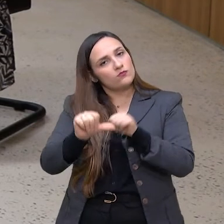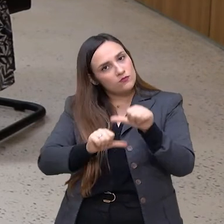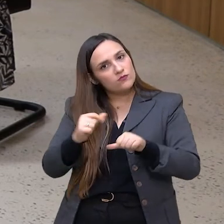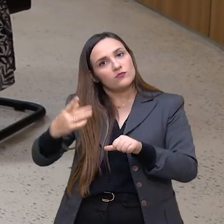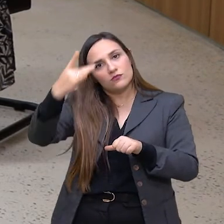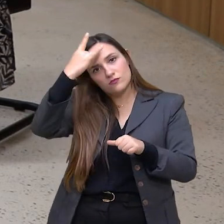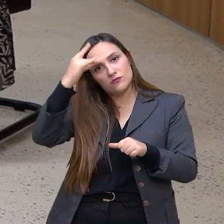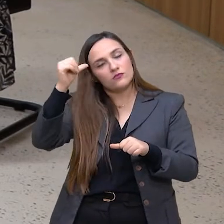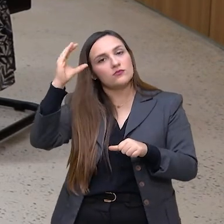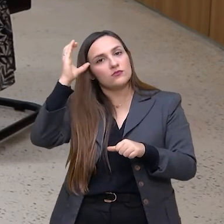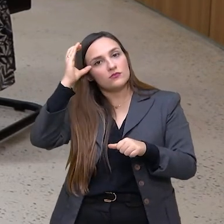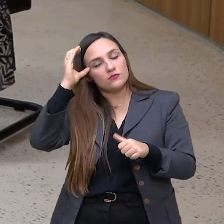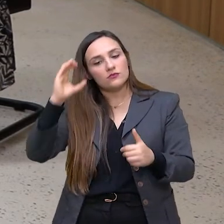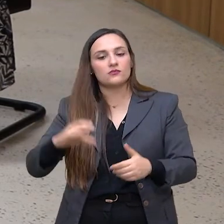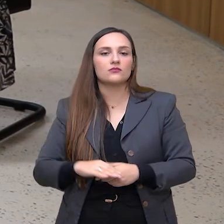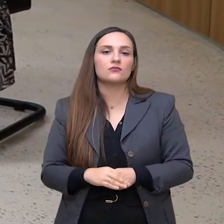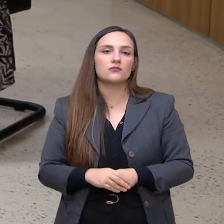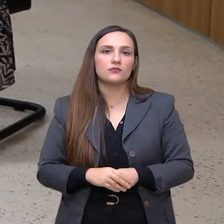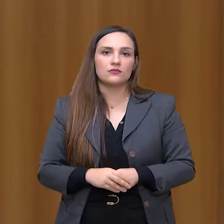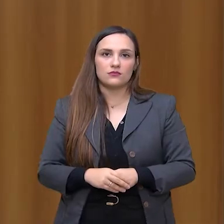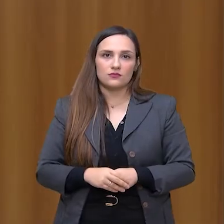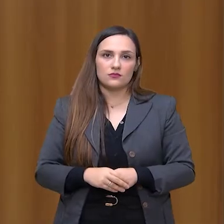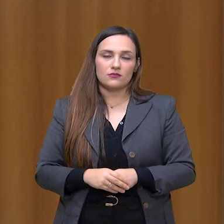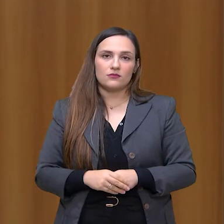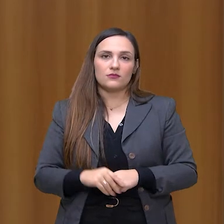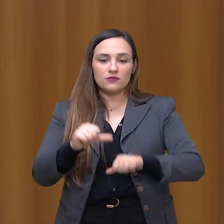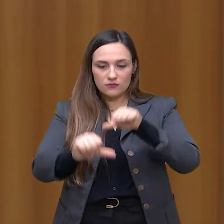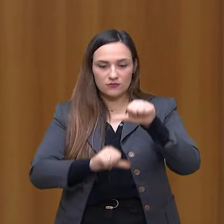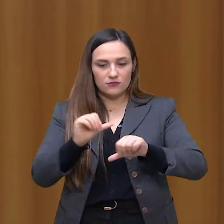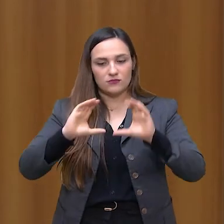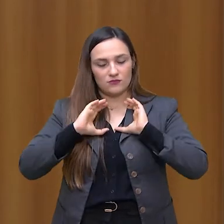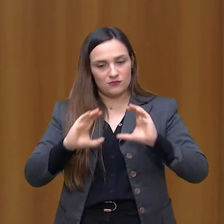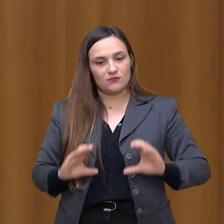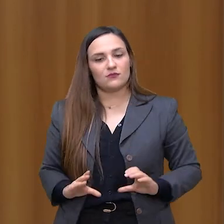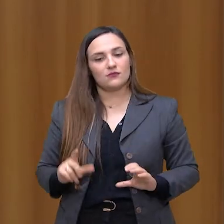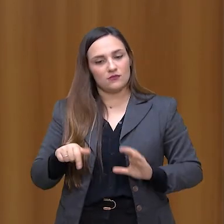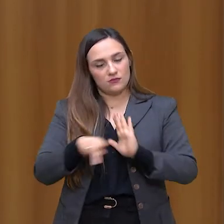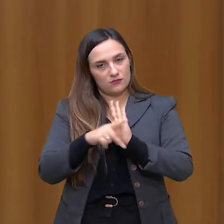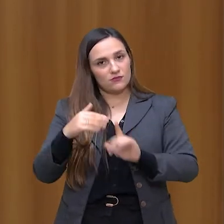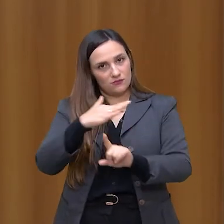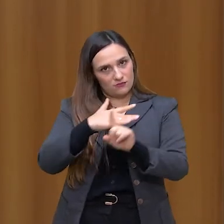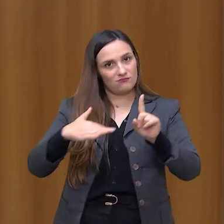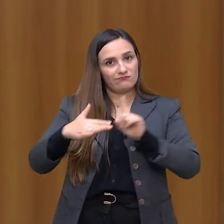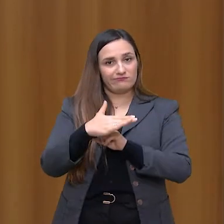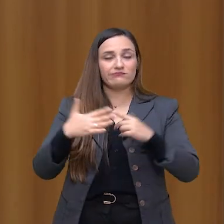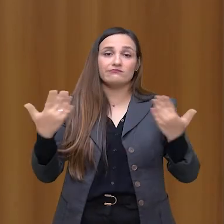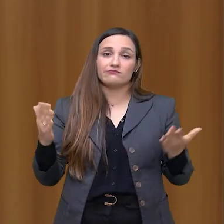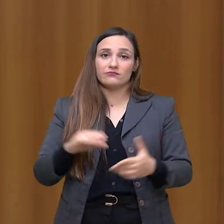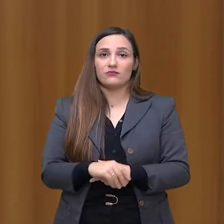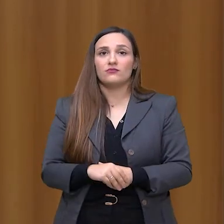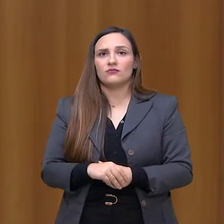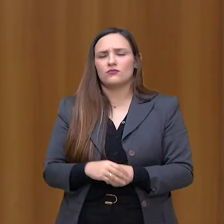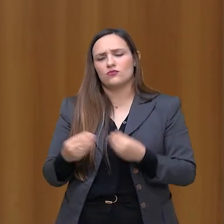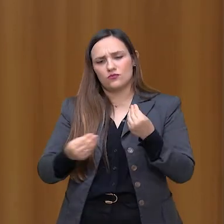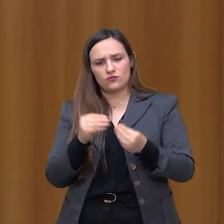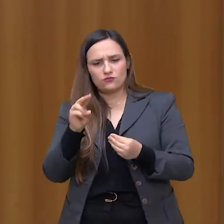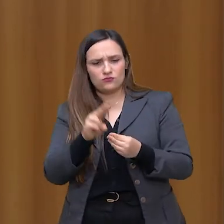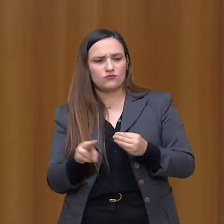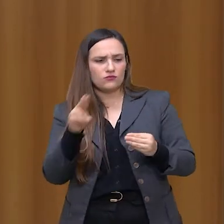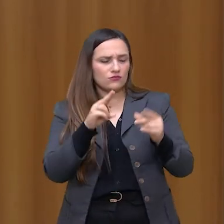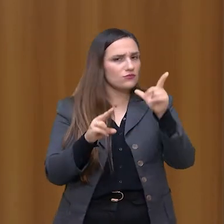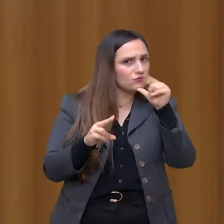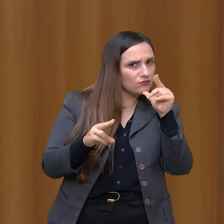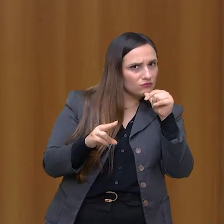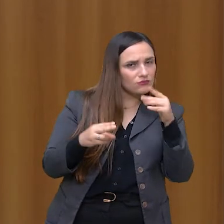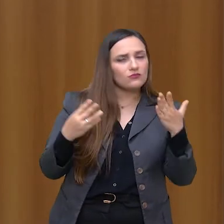dessa questão da gente melhorar o comportamento nosso em relação ao meio ambiente. Como a gente usa